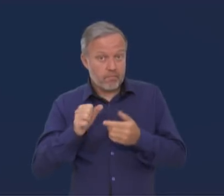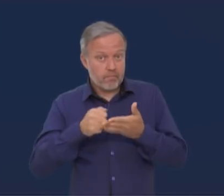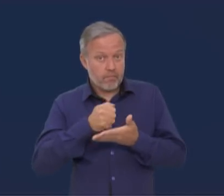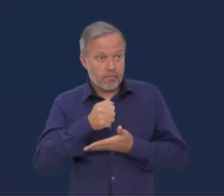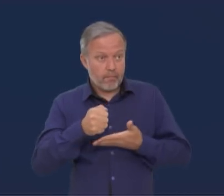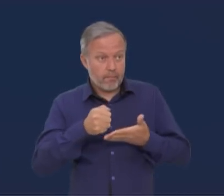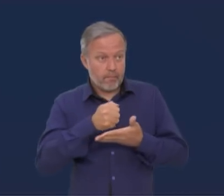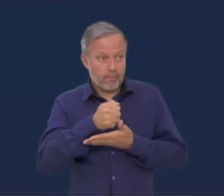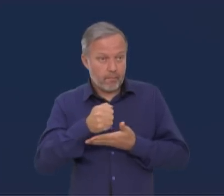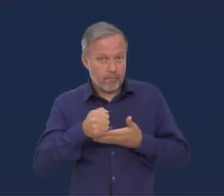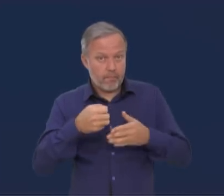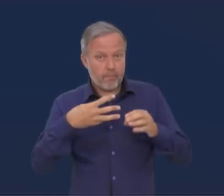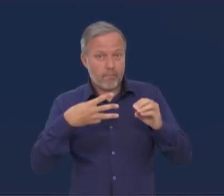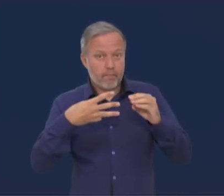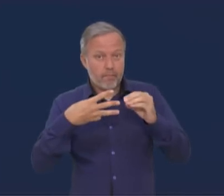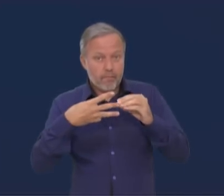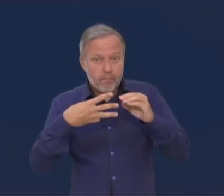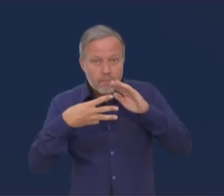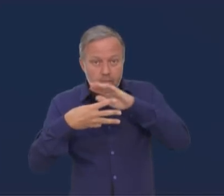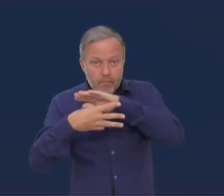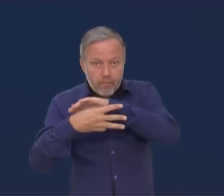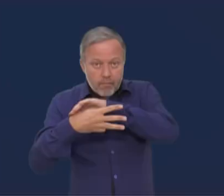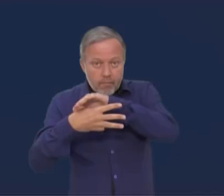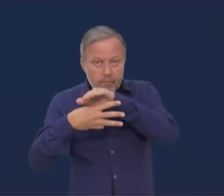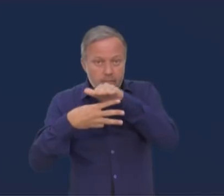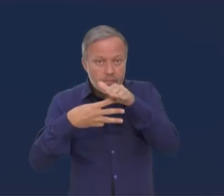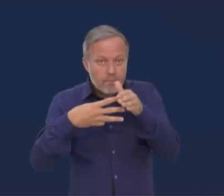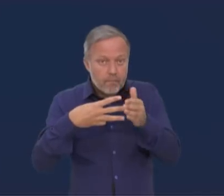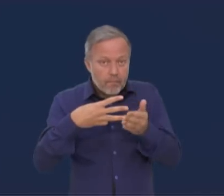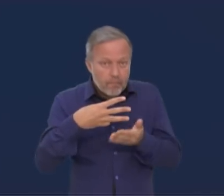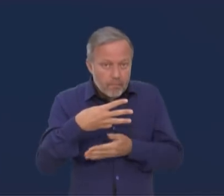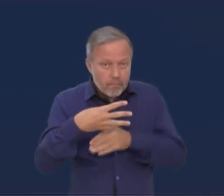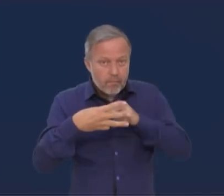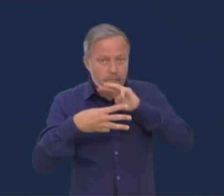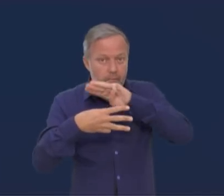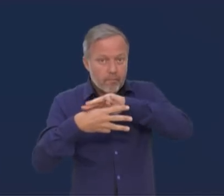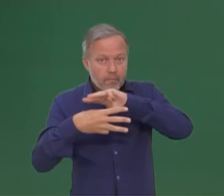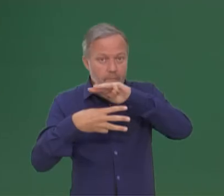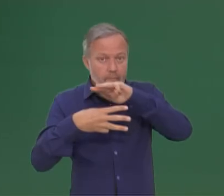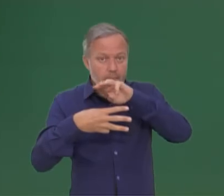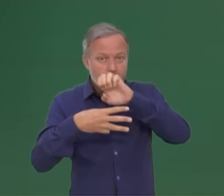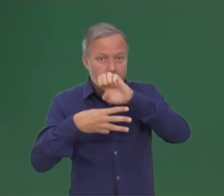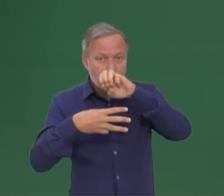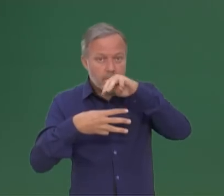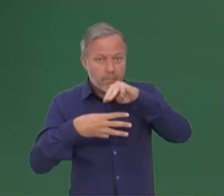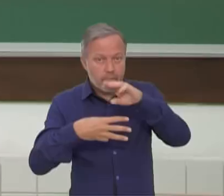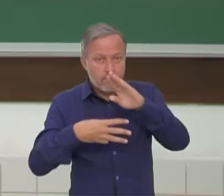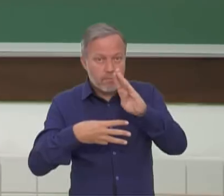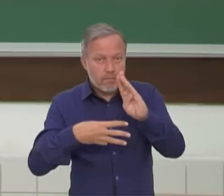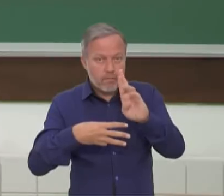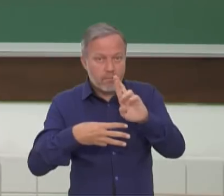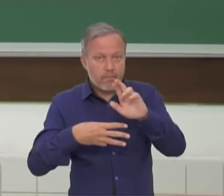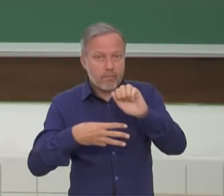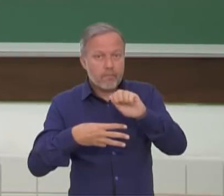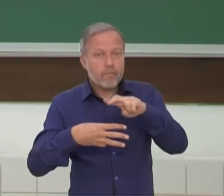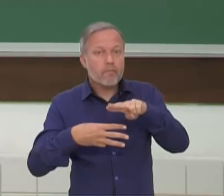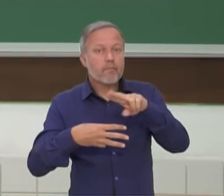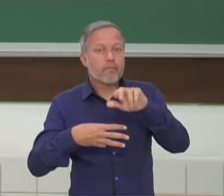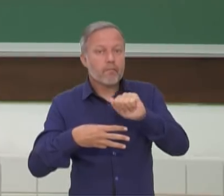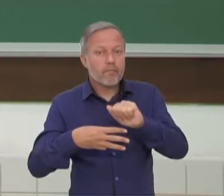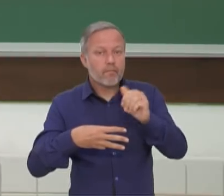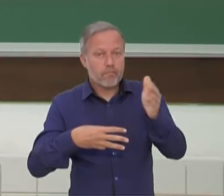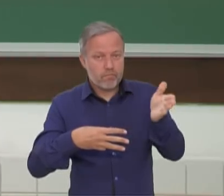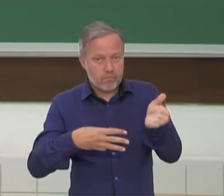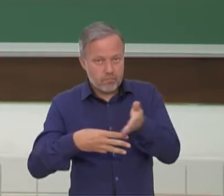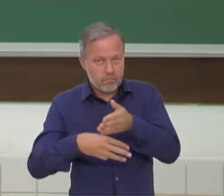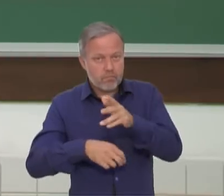formada por membrana plasmática, material hereditário e citoplasma. Não importa se são